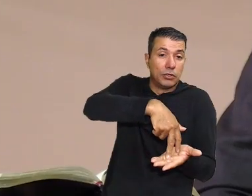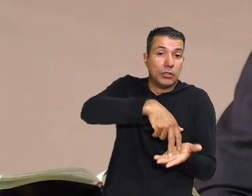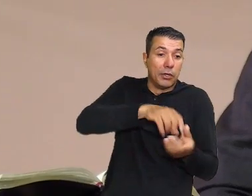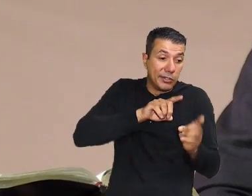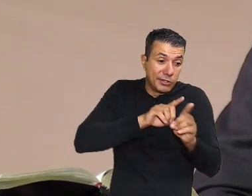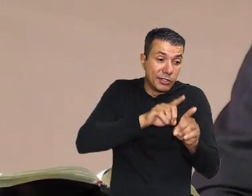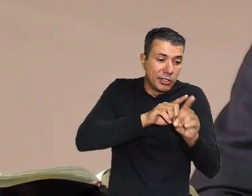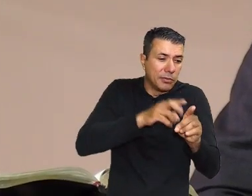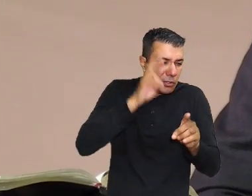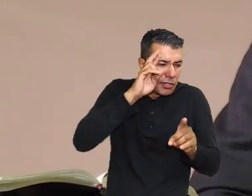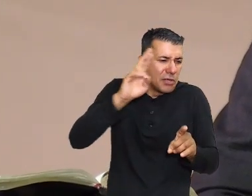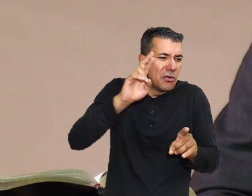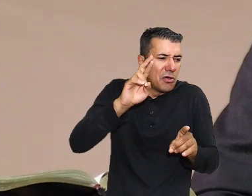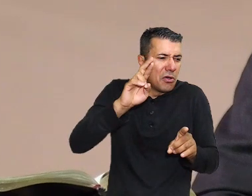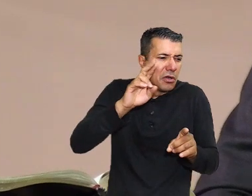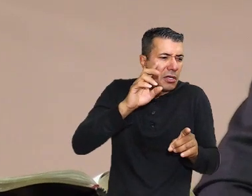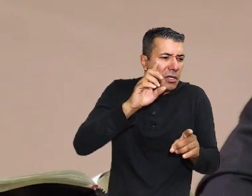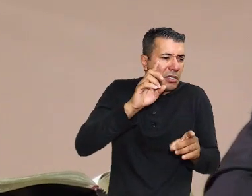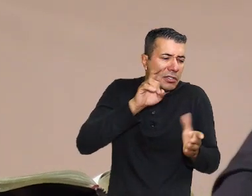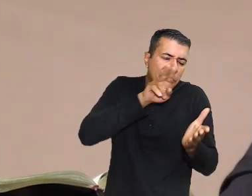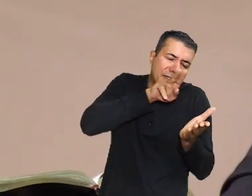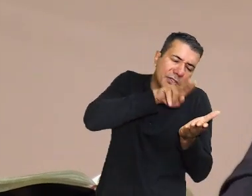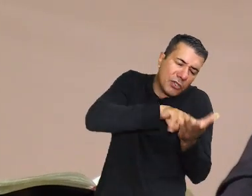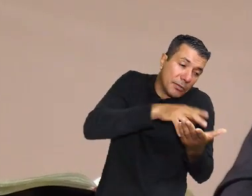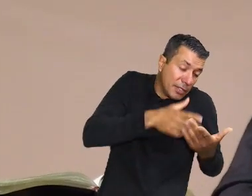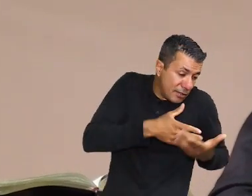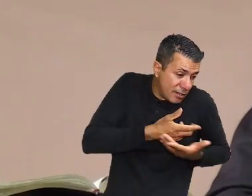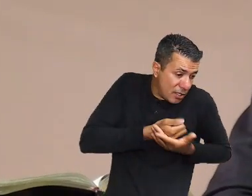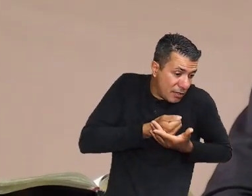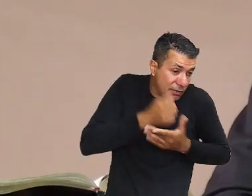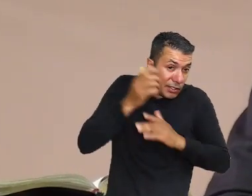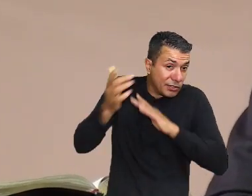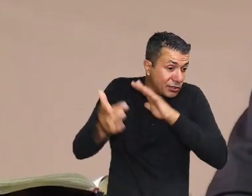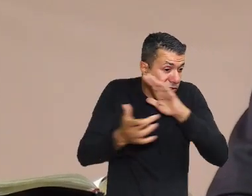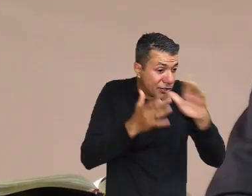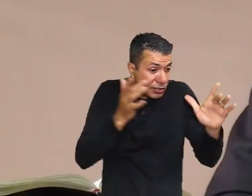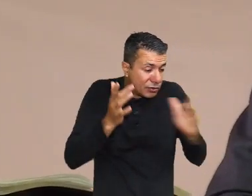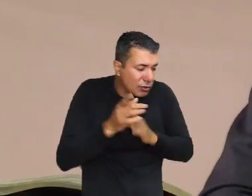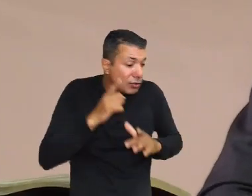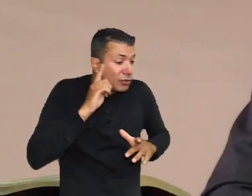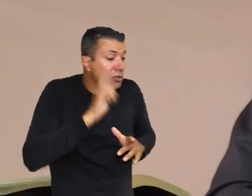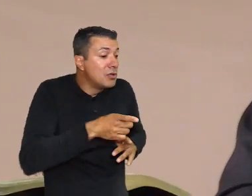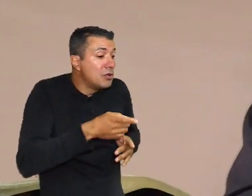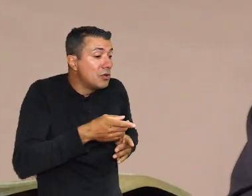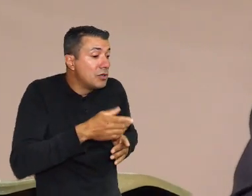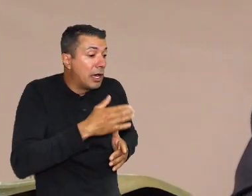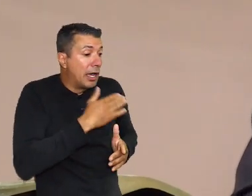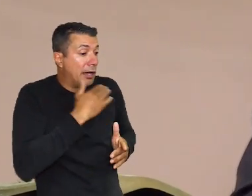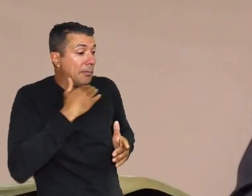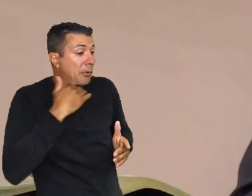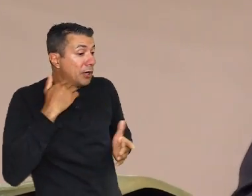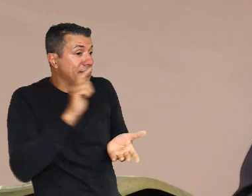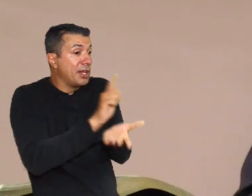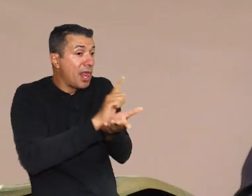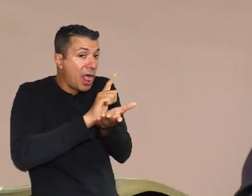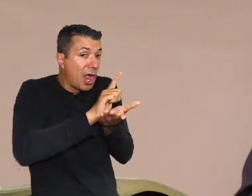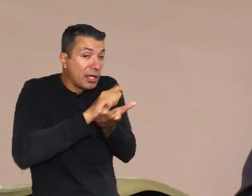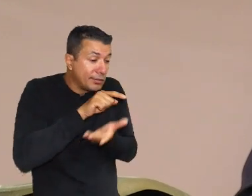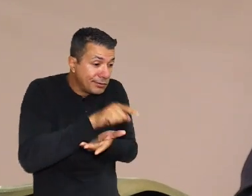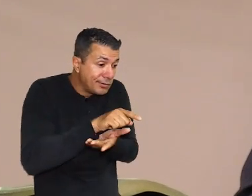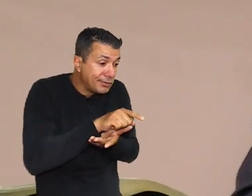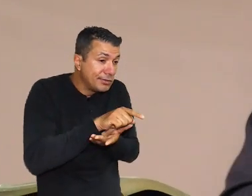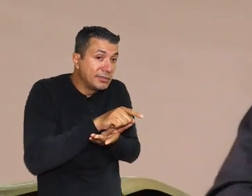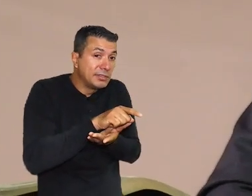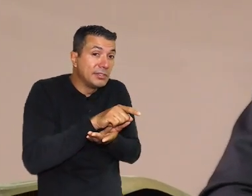discípulos, Senhor, se dorme, estará salvo. Jesus, porém, falara com respeito à morte de Lázaro, mas